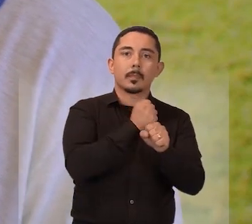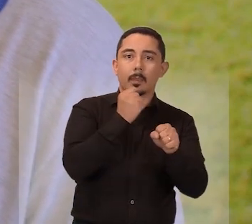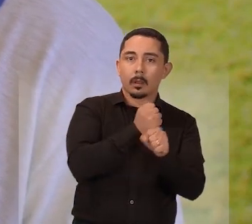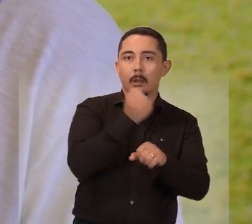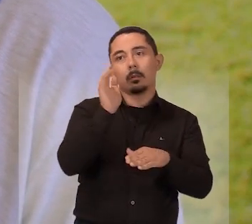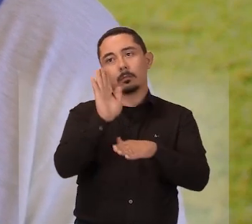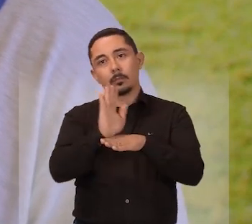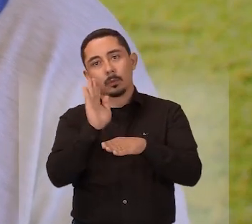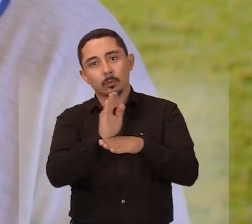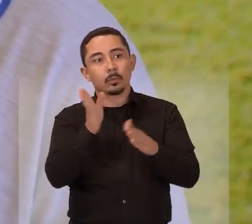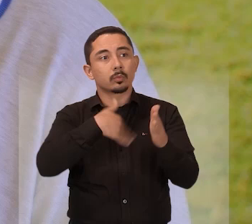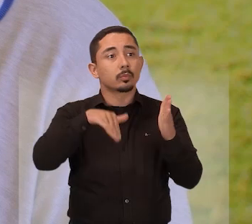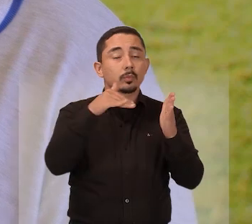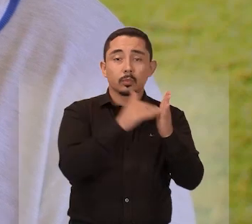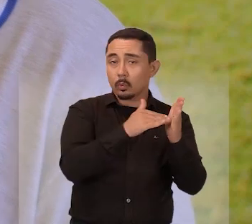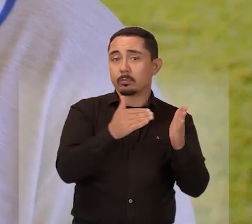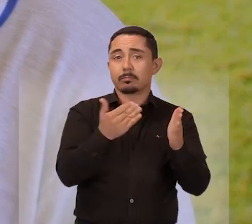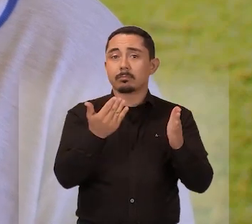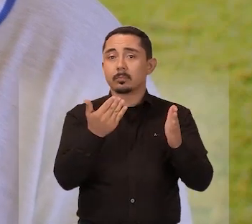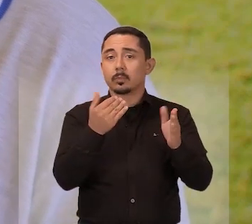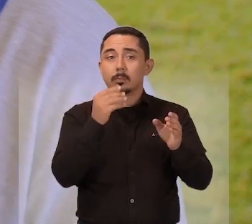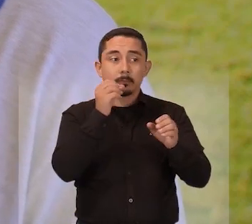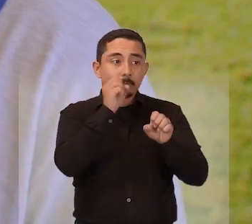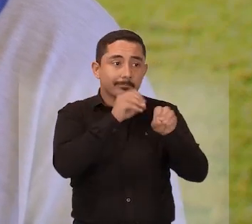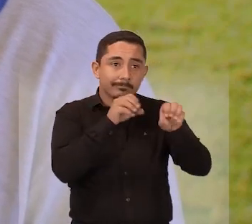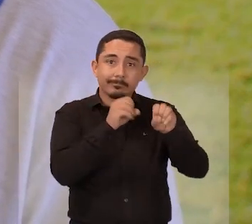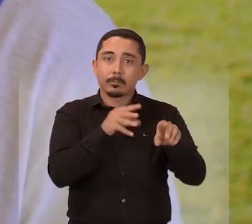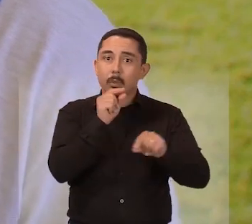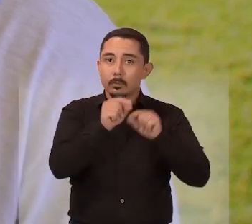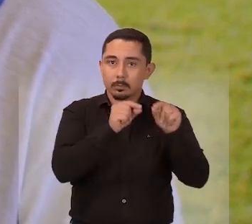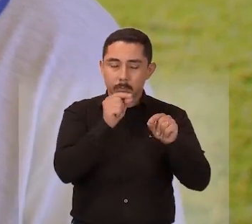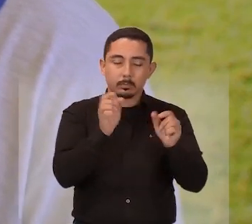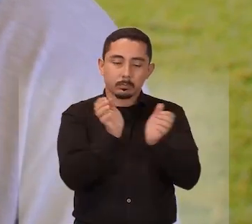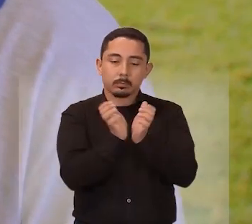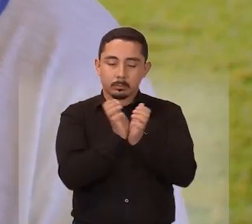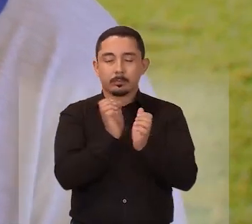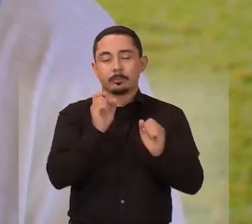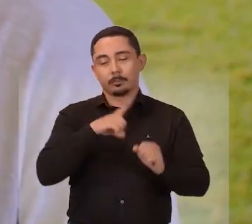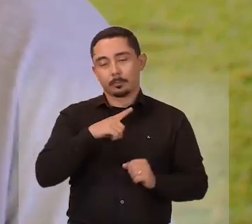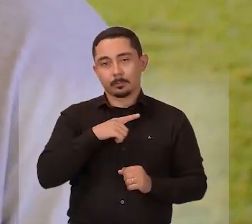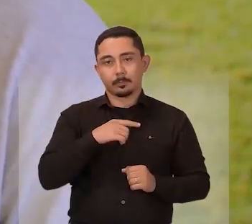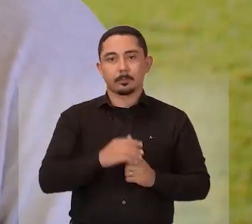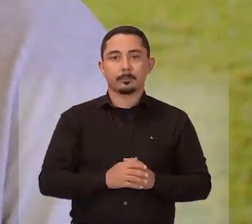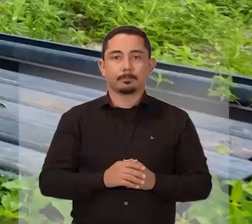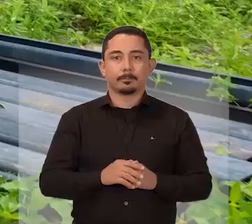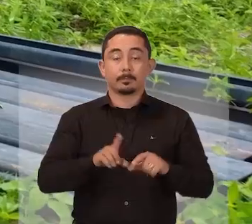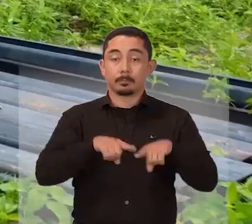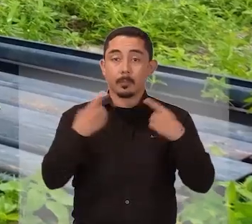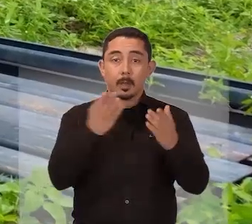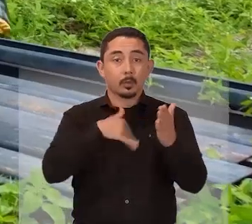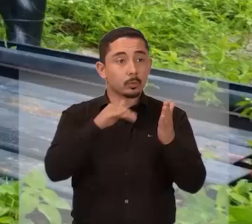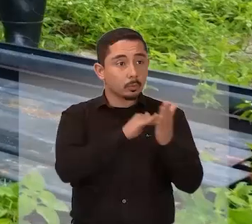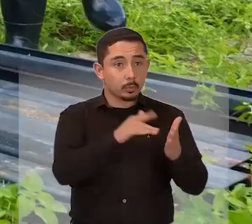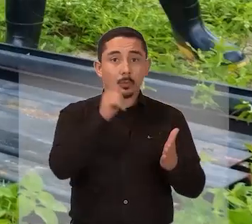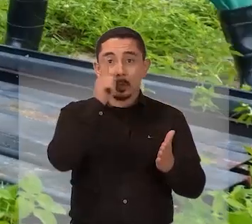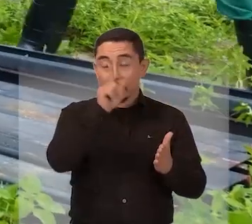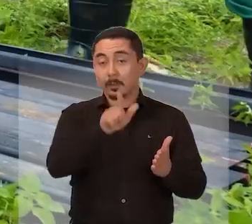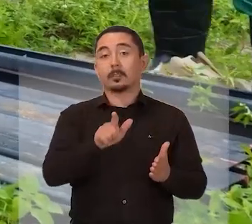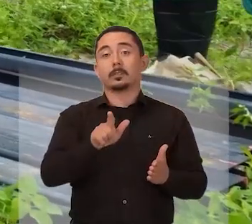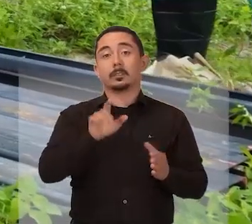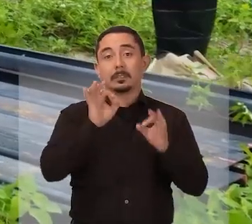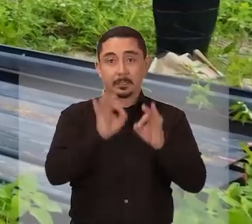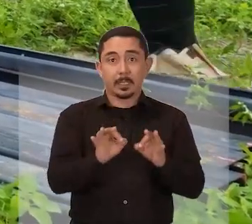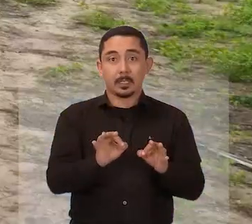os pedreiros, os ajudantes. Então, todo esse pessoal tem sido orientado e coordenado por nossa equipe. Mas, para tudo